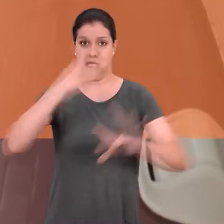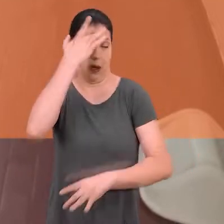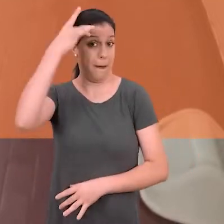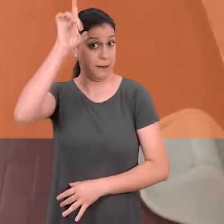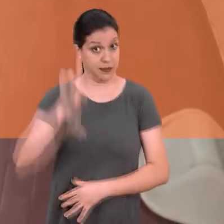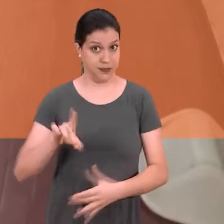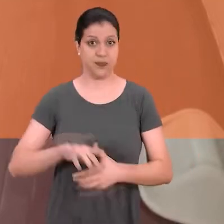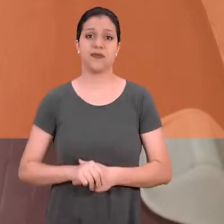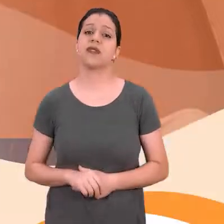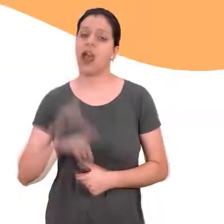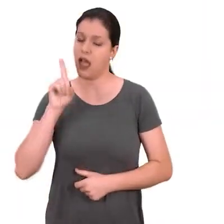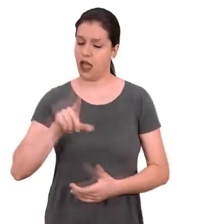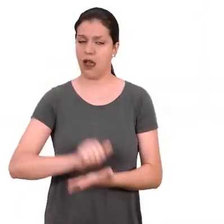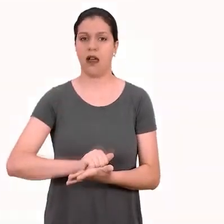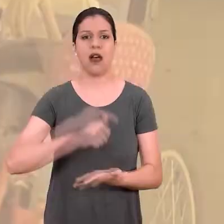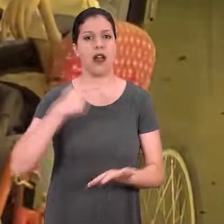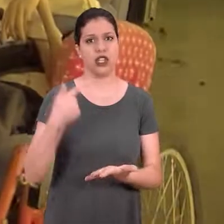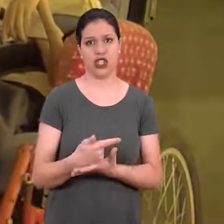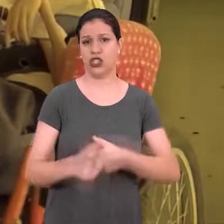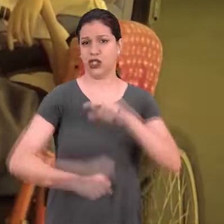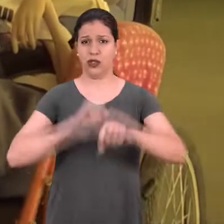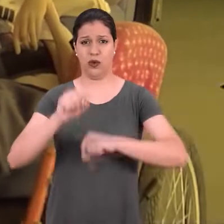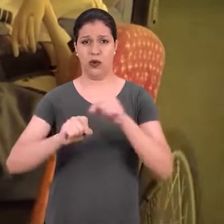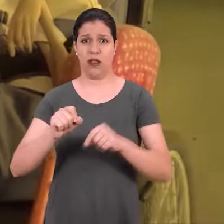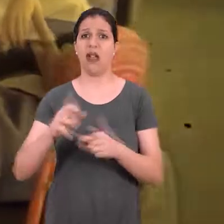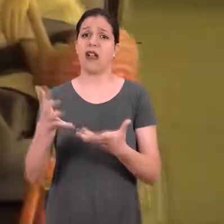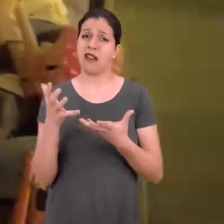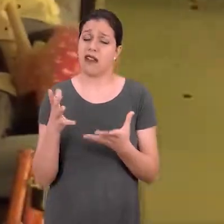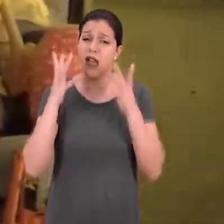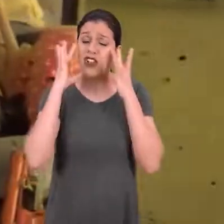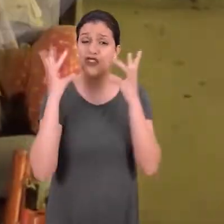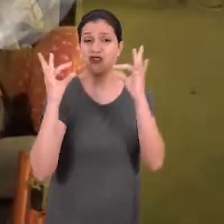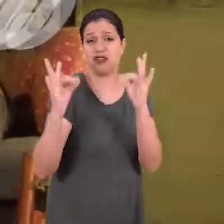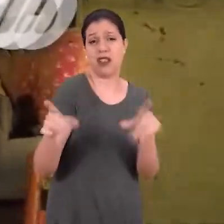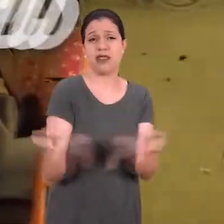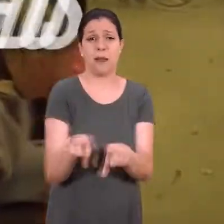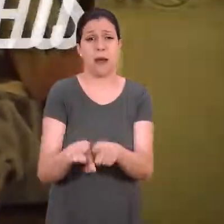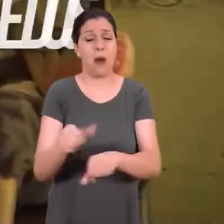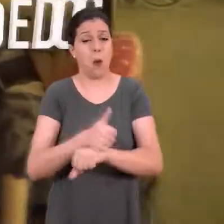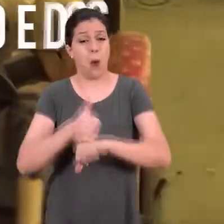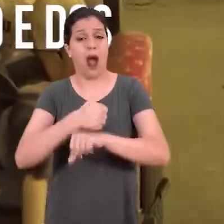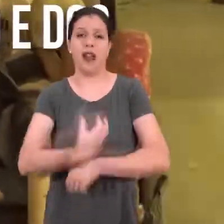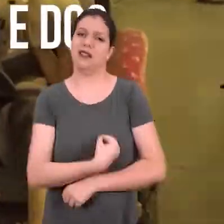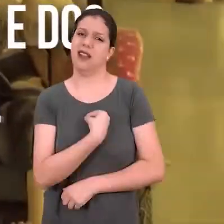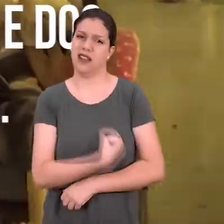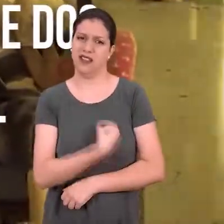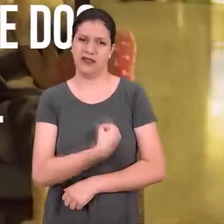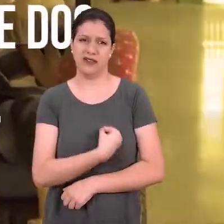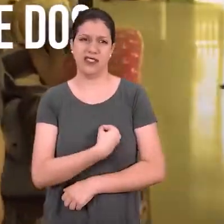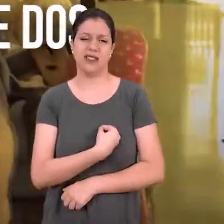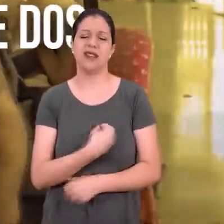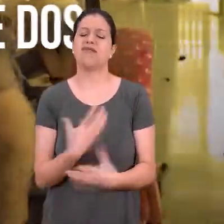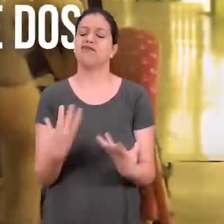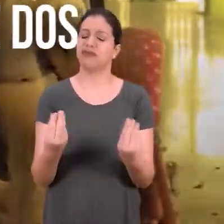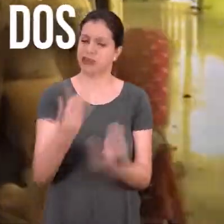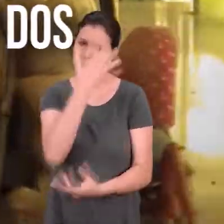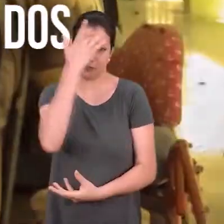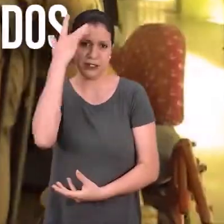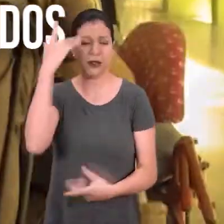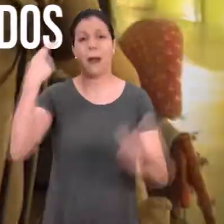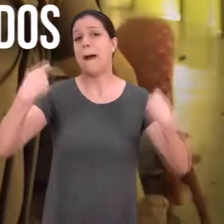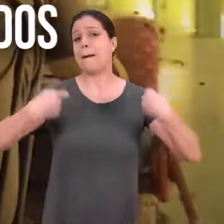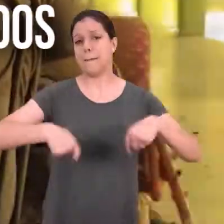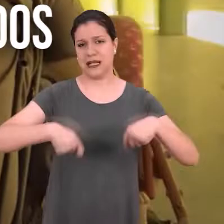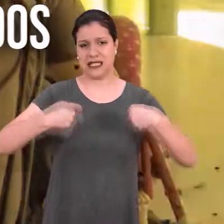A data faz parte de uma agenda que pretende resgatar a dignidade e a qualidade de vida de milhares de pessoas